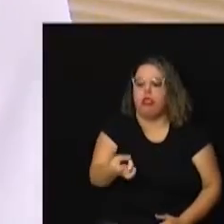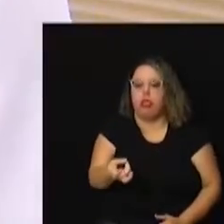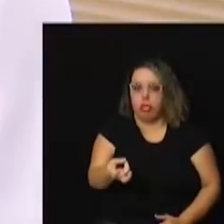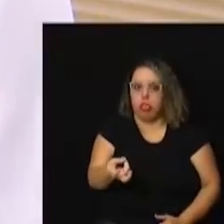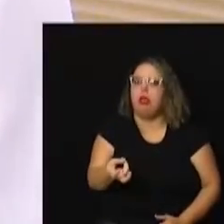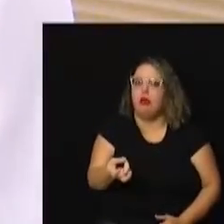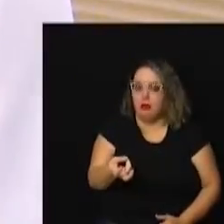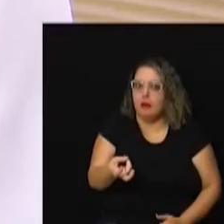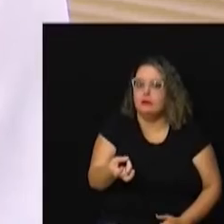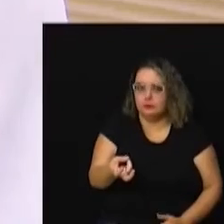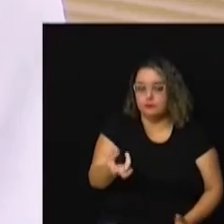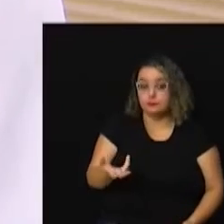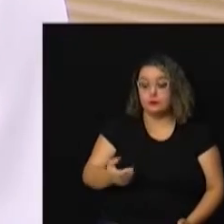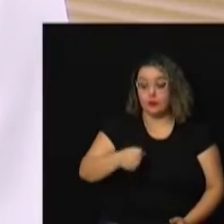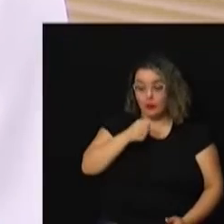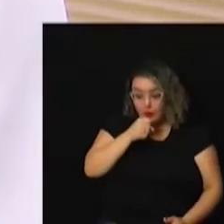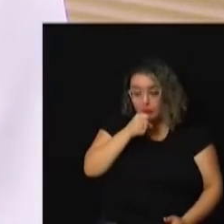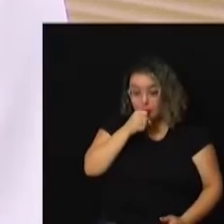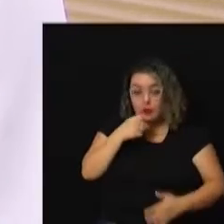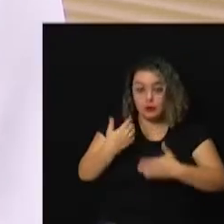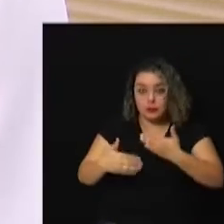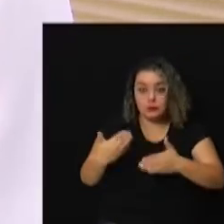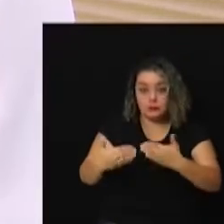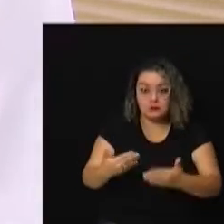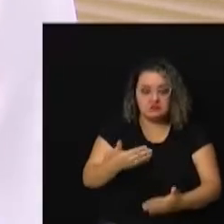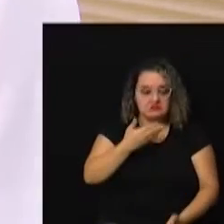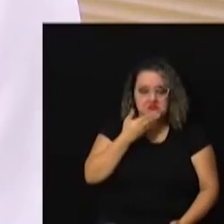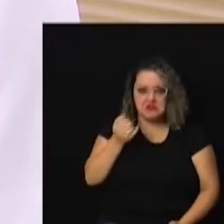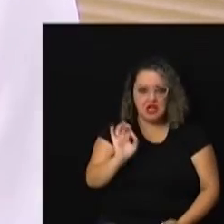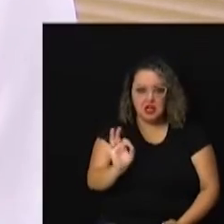que você acompanha a partir de agora no É o Bicho.